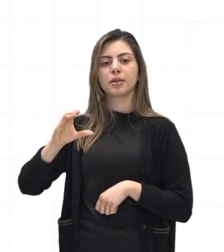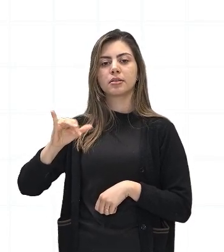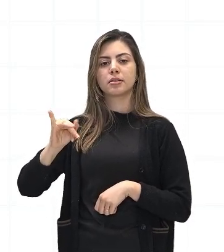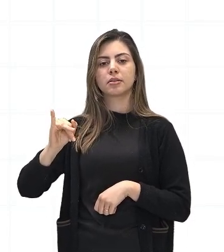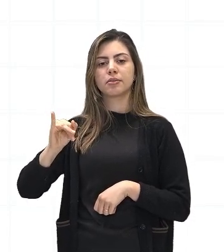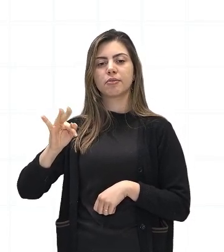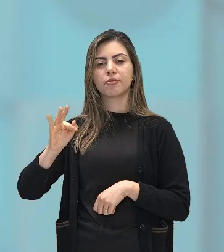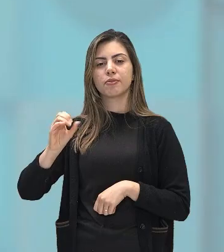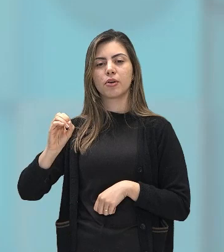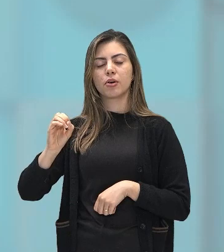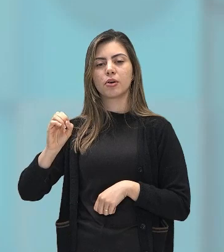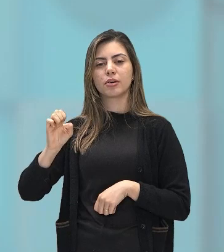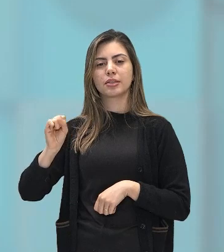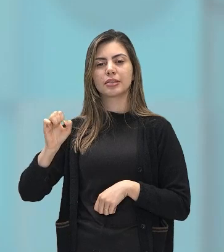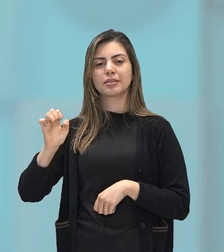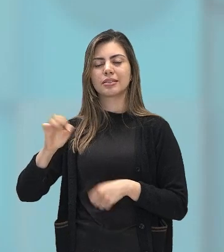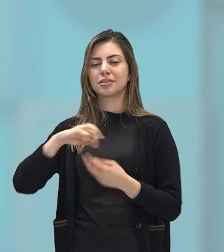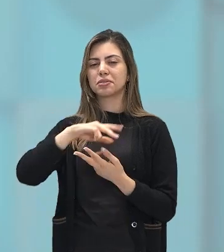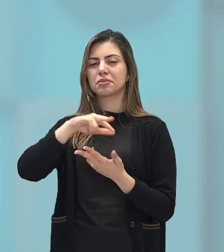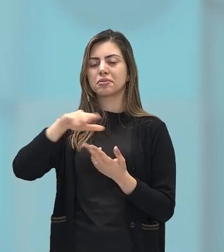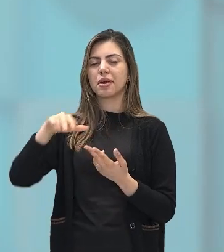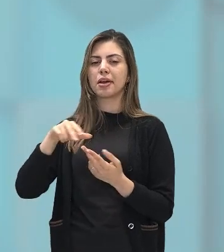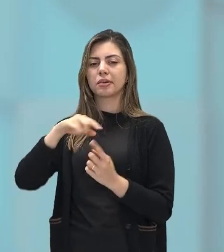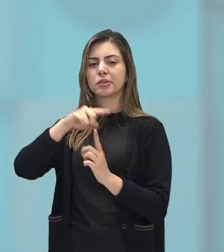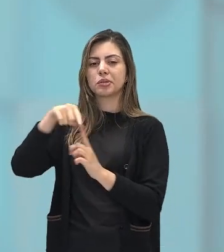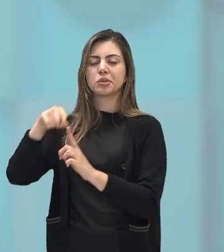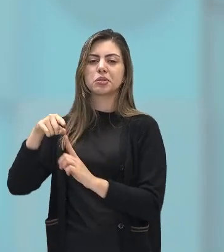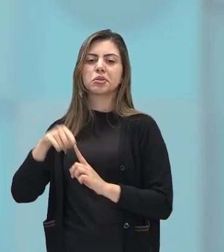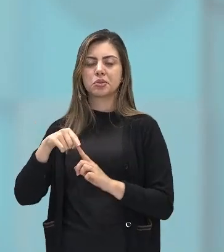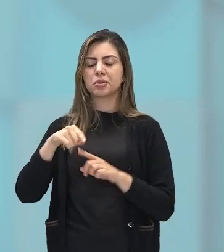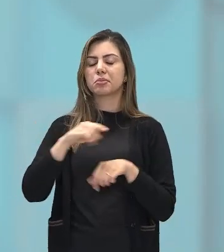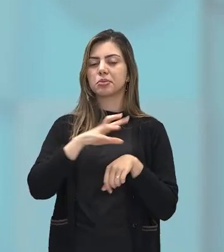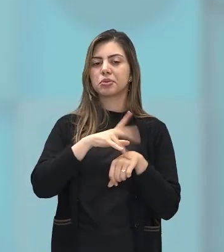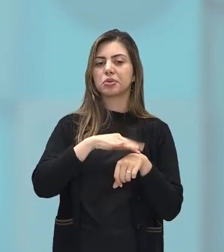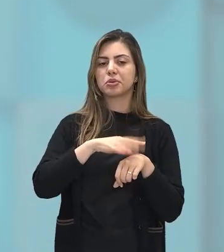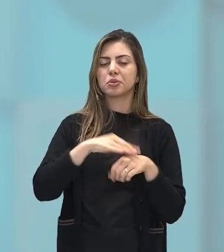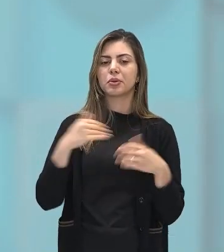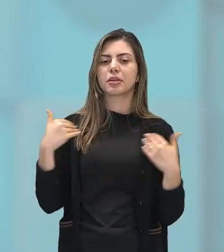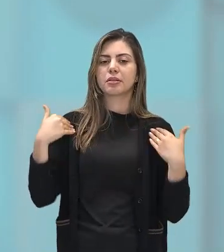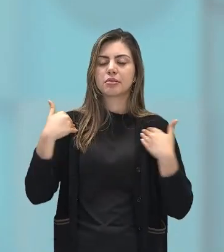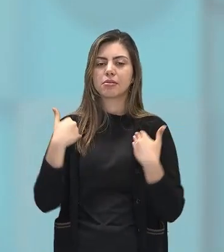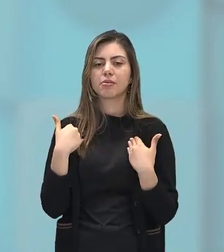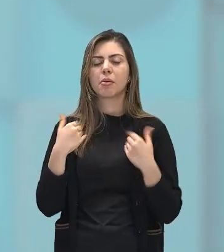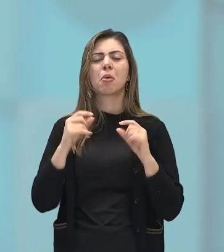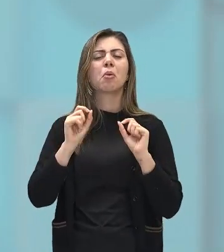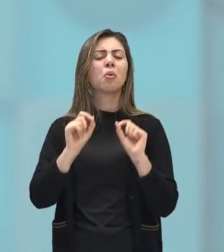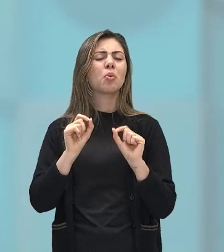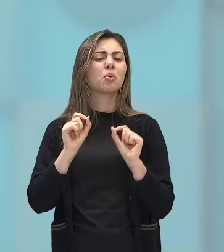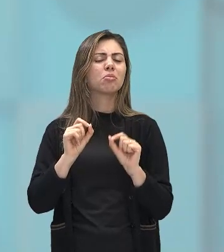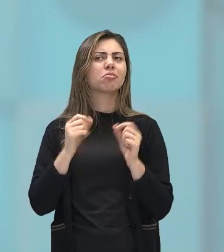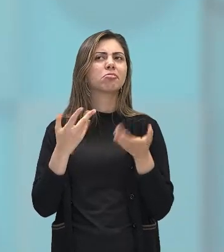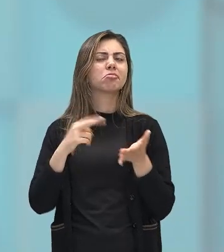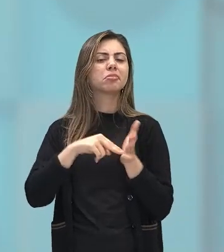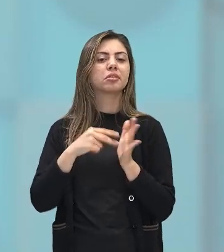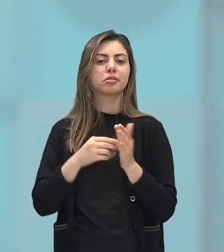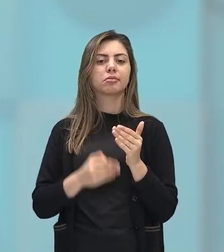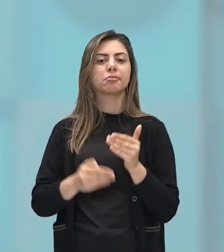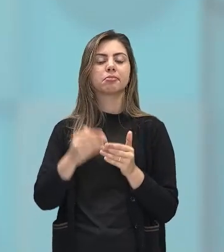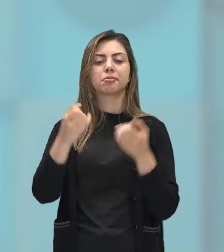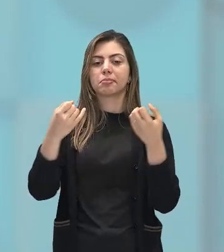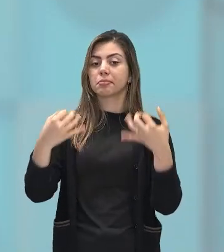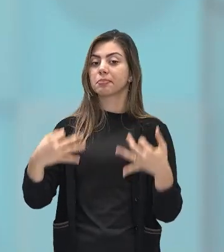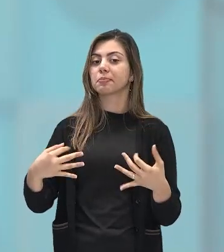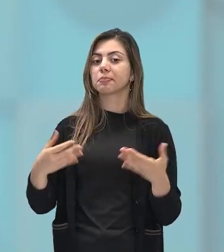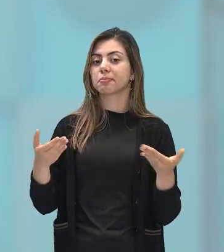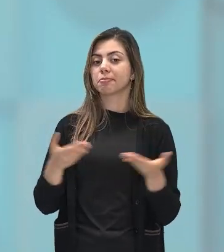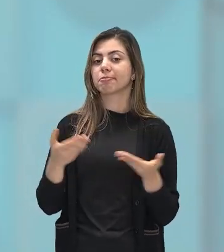perdão? O que é escoliose, o que é hipercifose, o que é hiperlordose, é isso que eu vou falar agora para